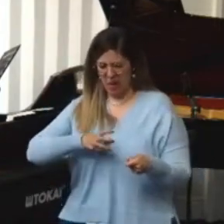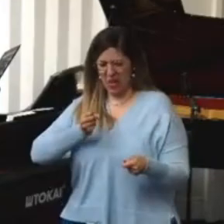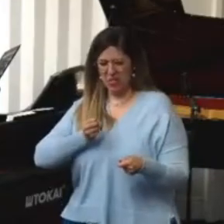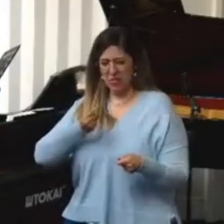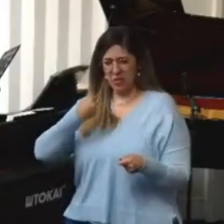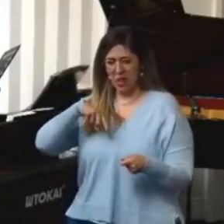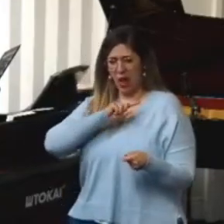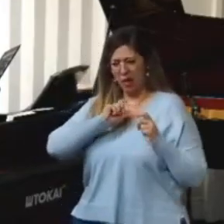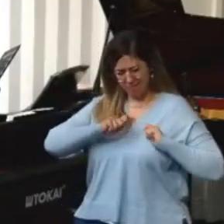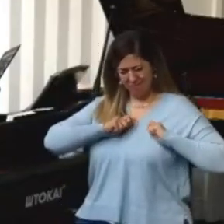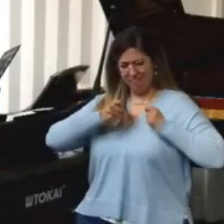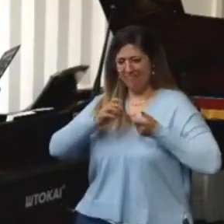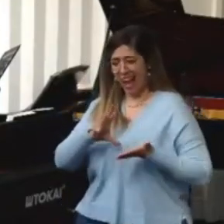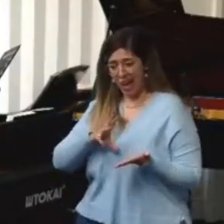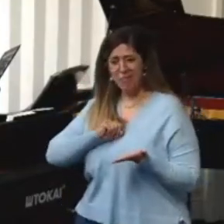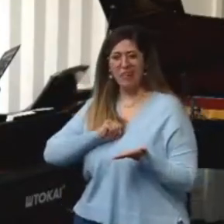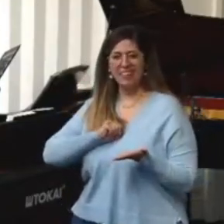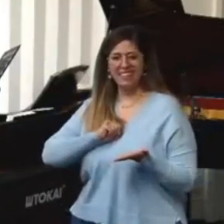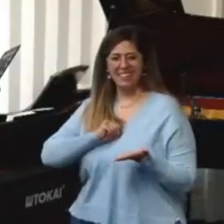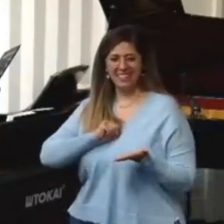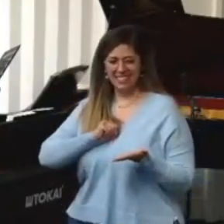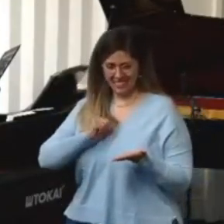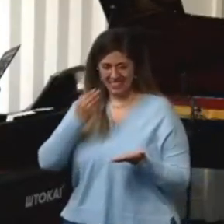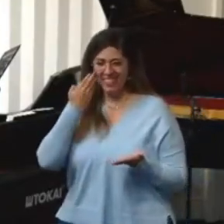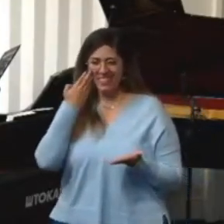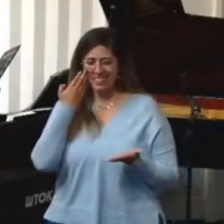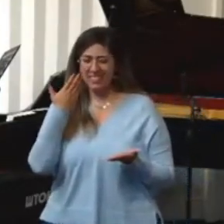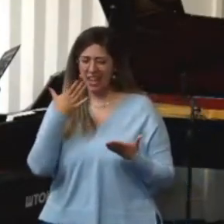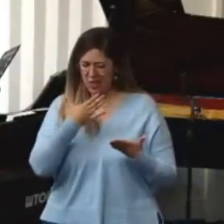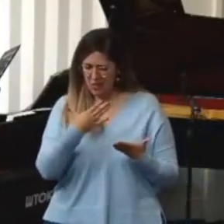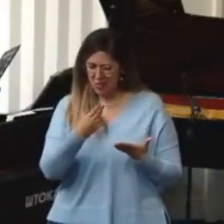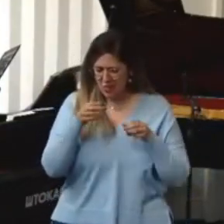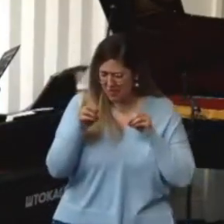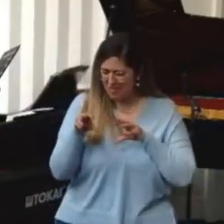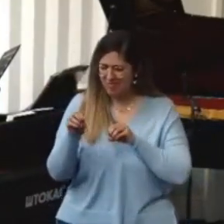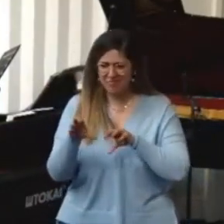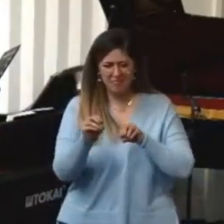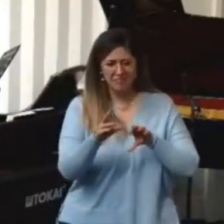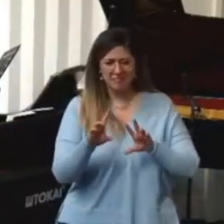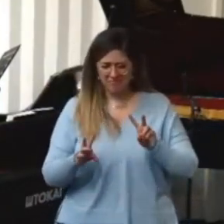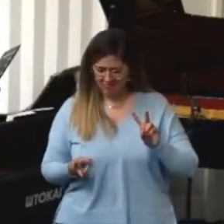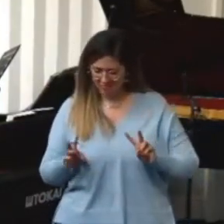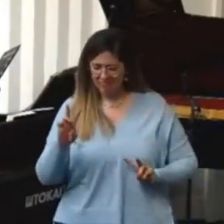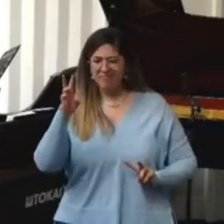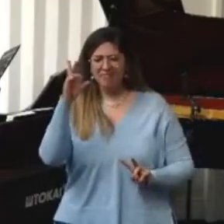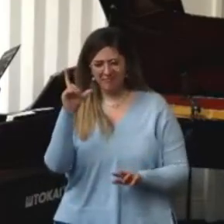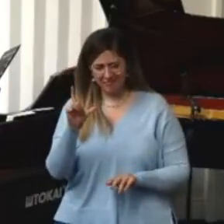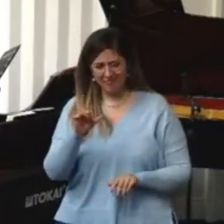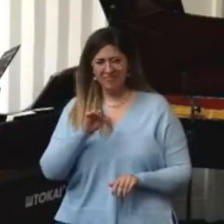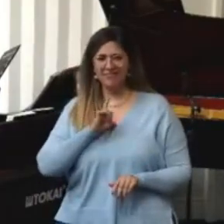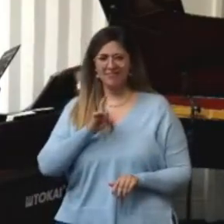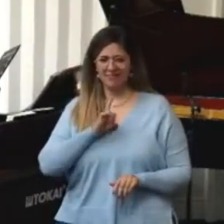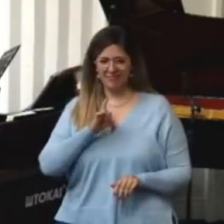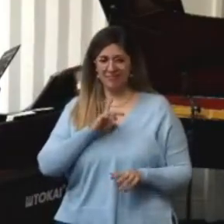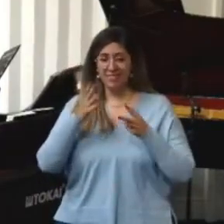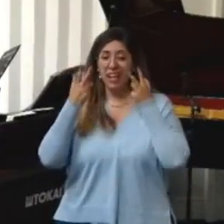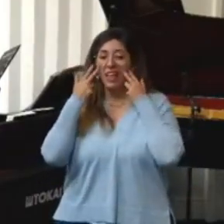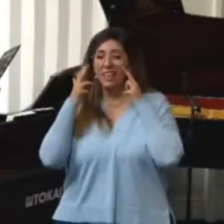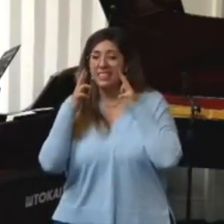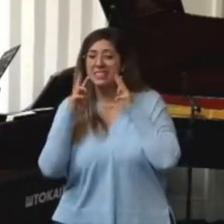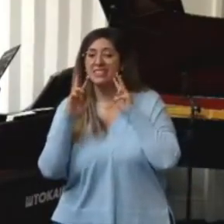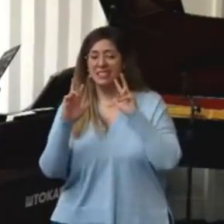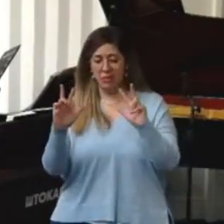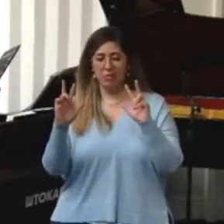para viver, poder para ensinar os seus filhos a serem homens de valor, homens de caráter, poder para testemunhar que